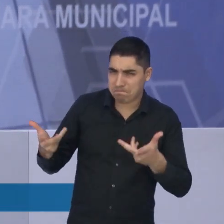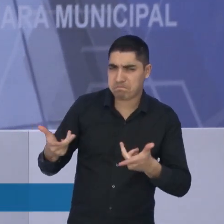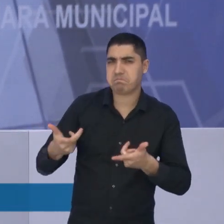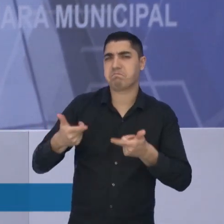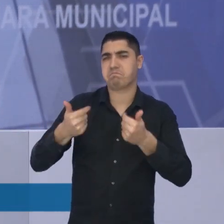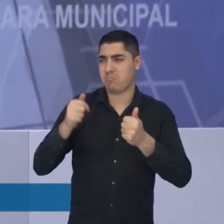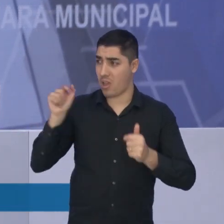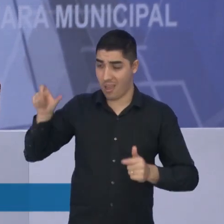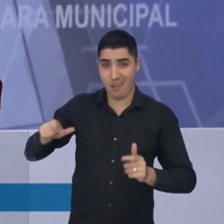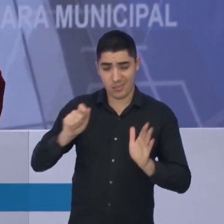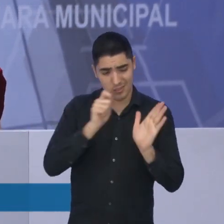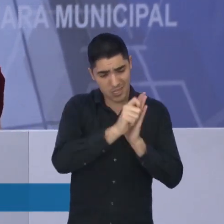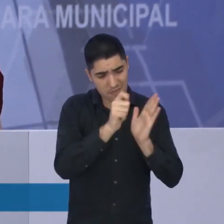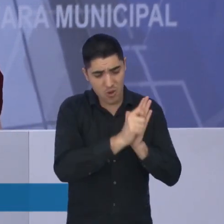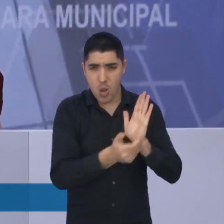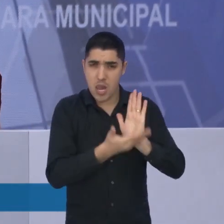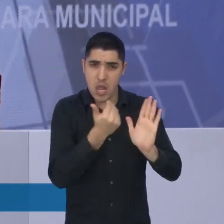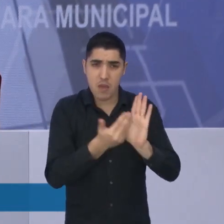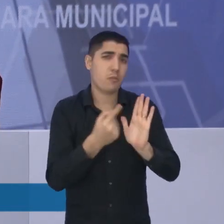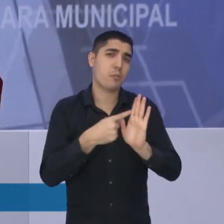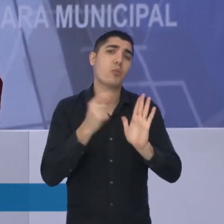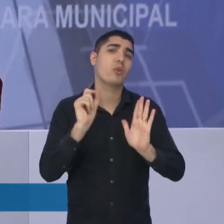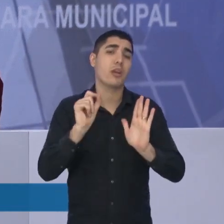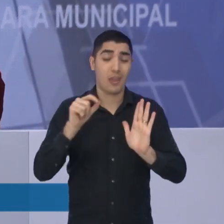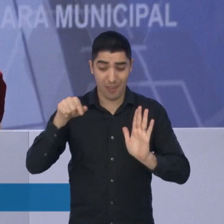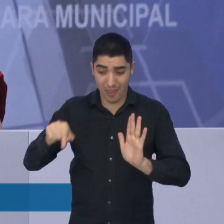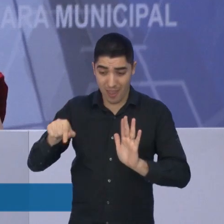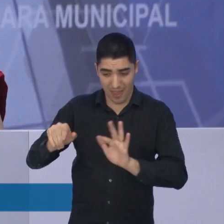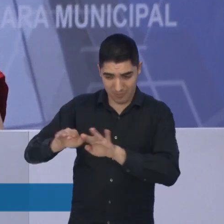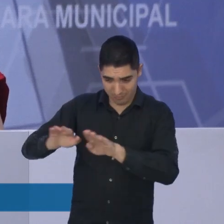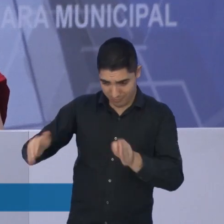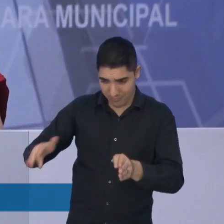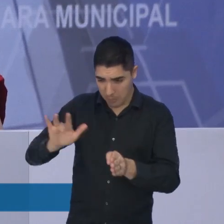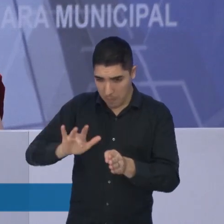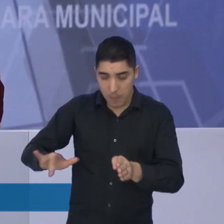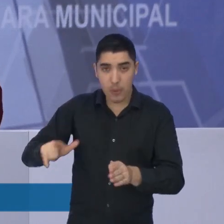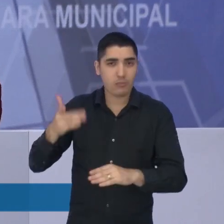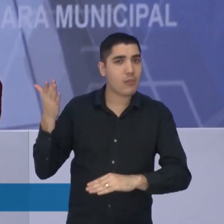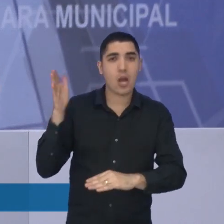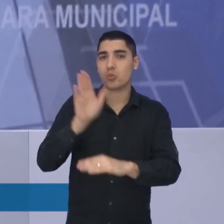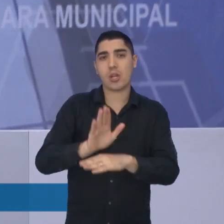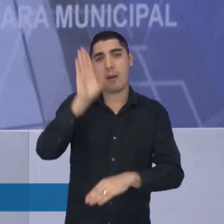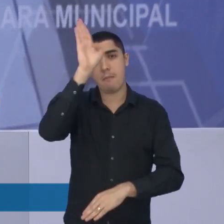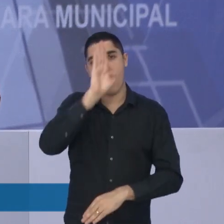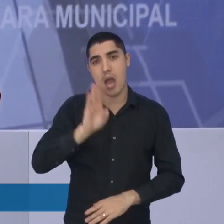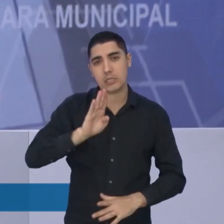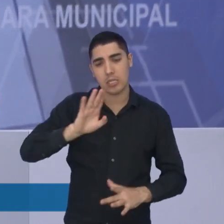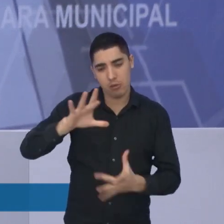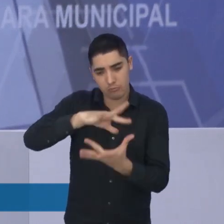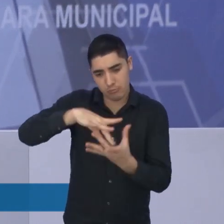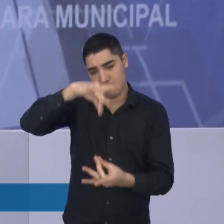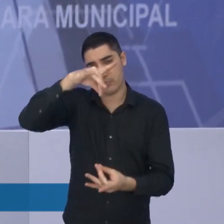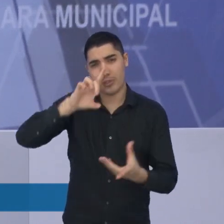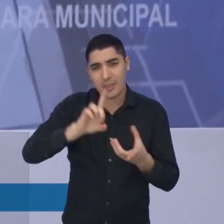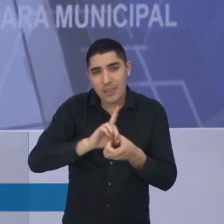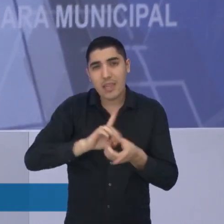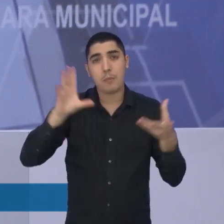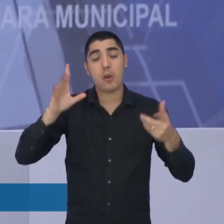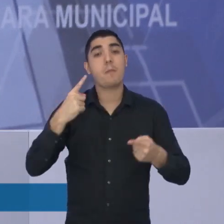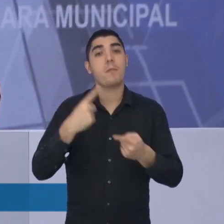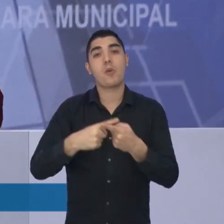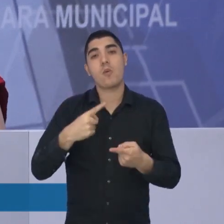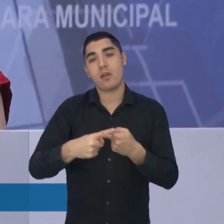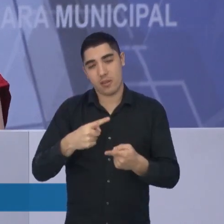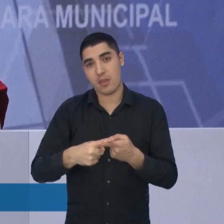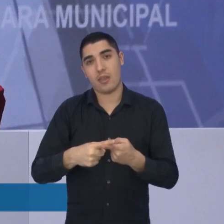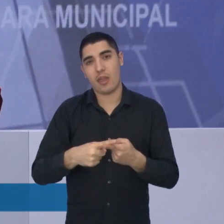contribuição à luta pela democracia no Brasil. Foi importante para derrotar a campanha